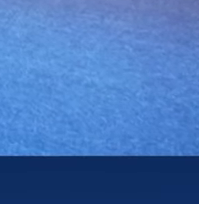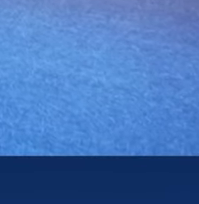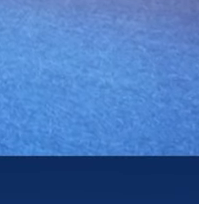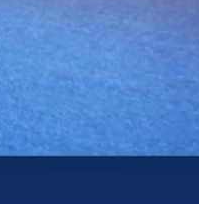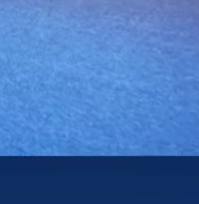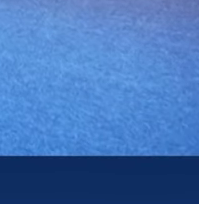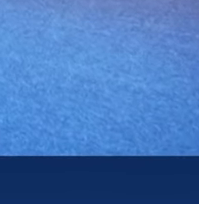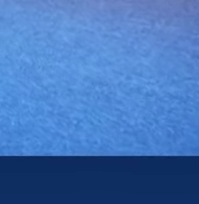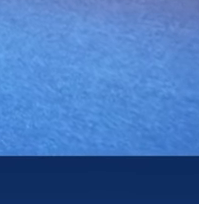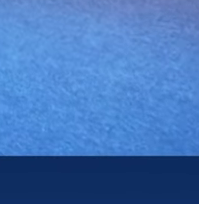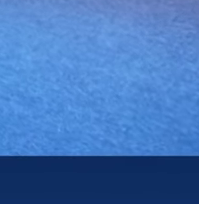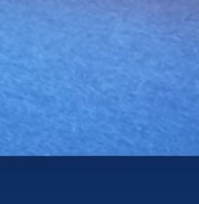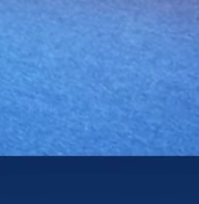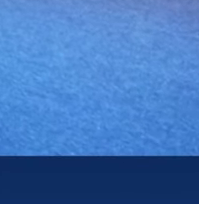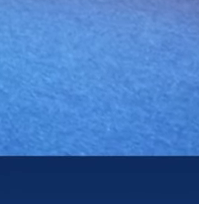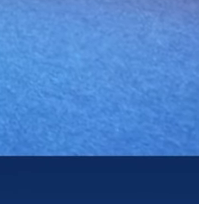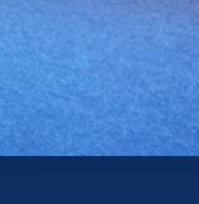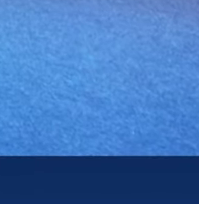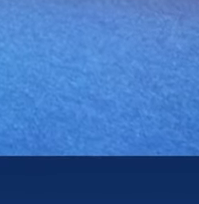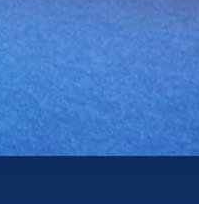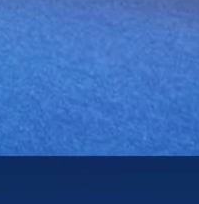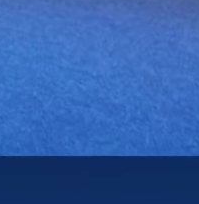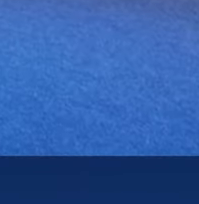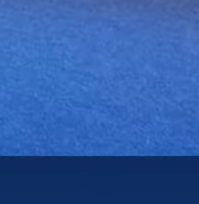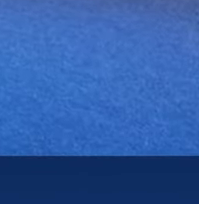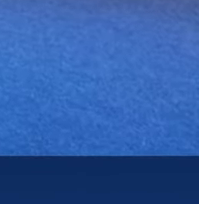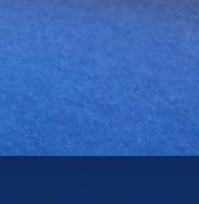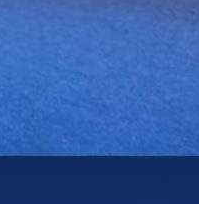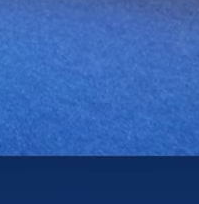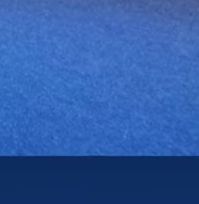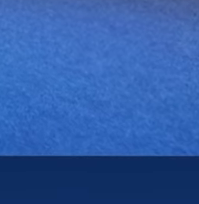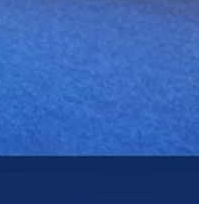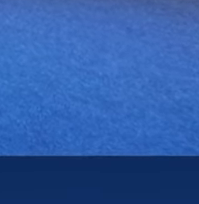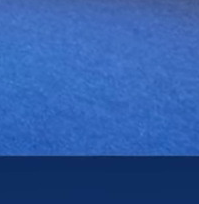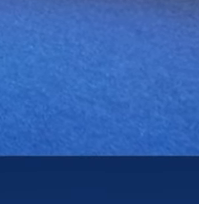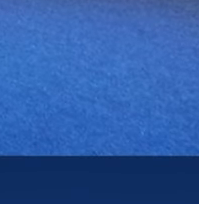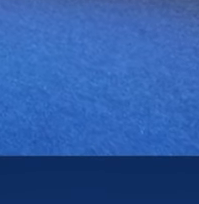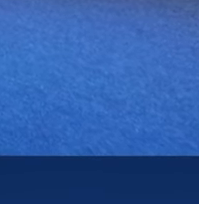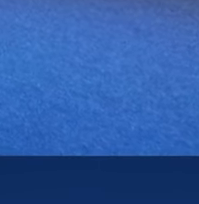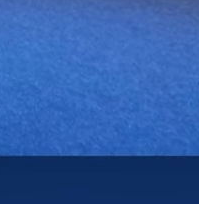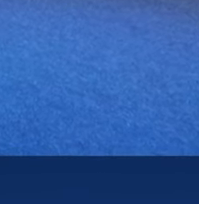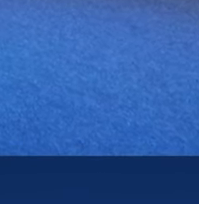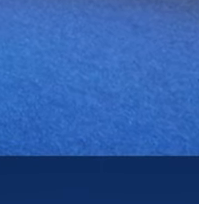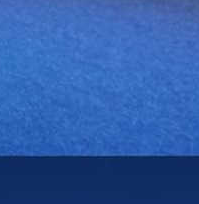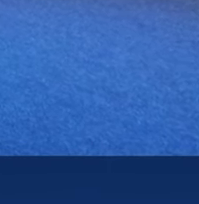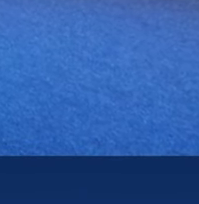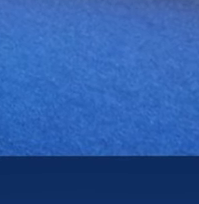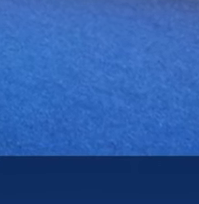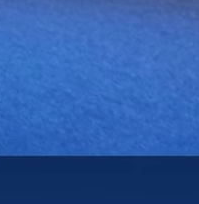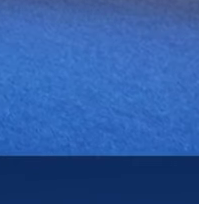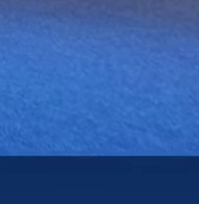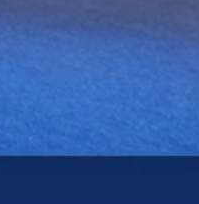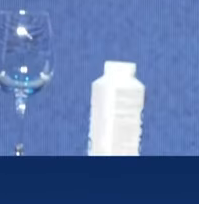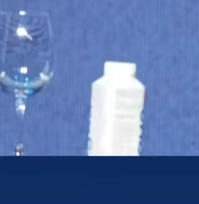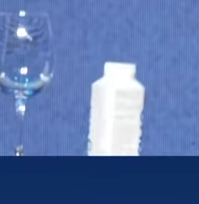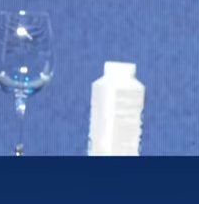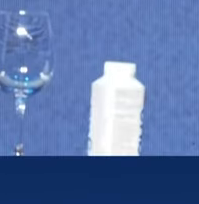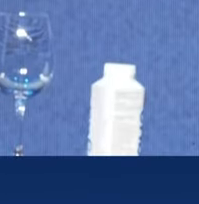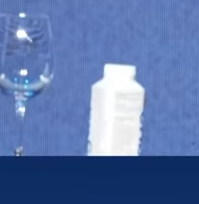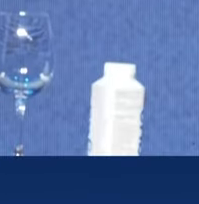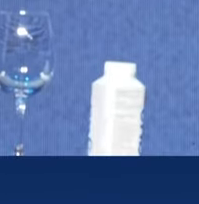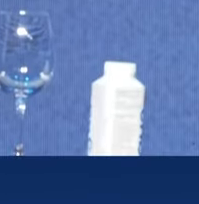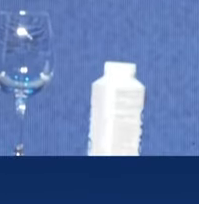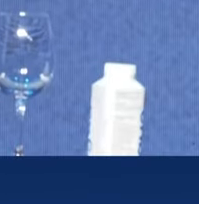po bom pessoal então agradecer mais uma vez disponibilidade da Cris da luí e do